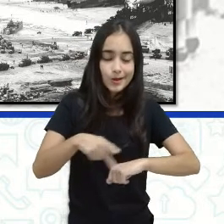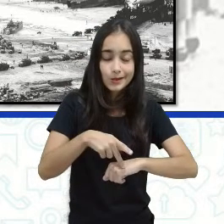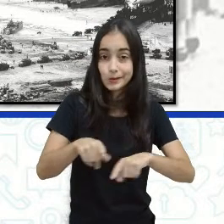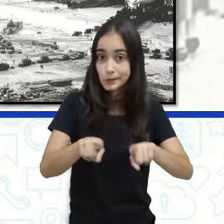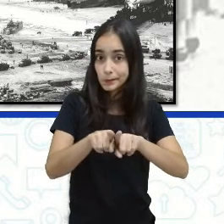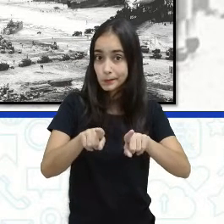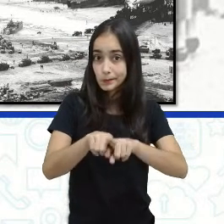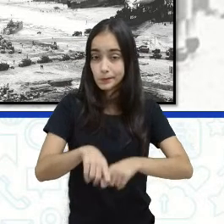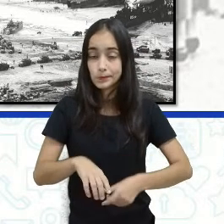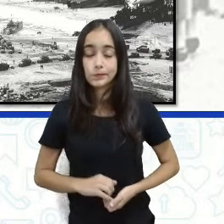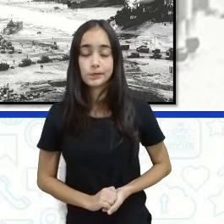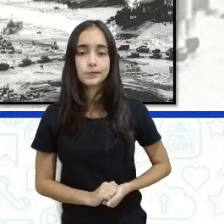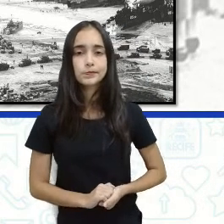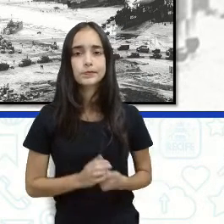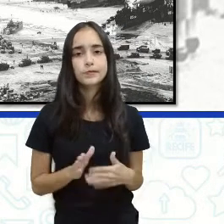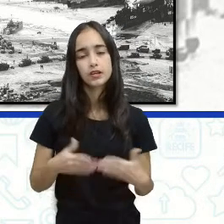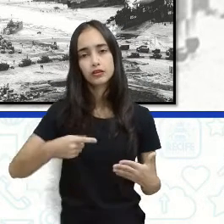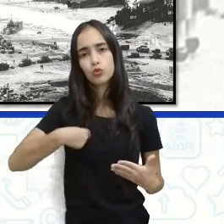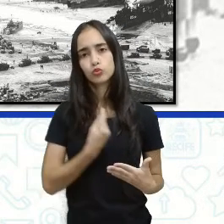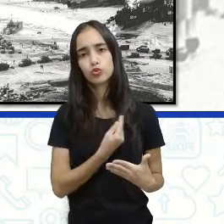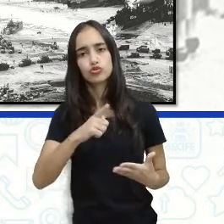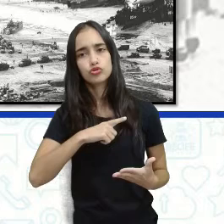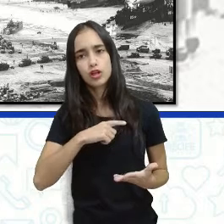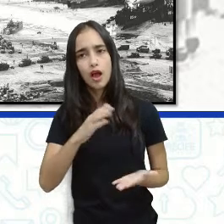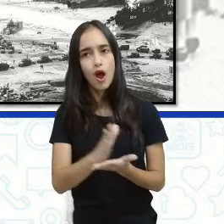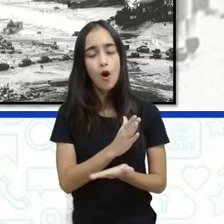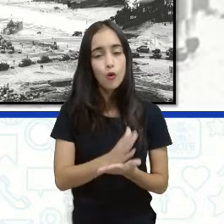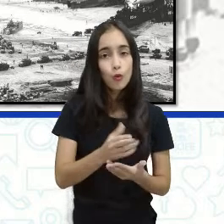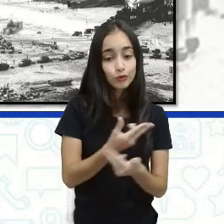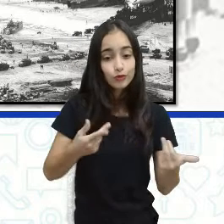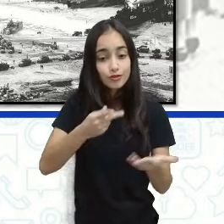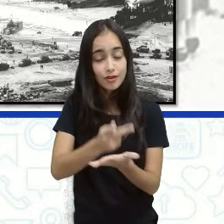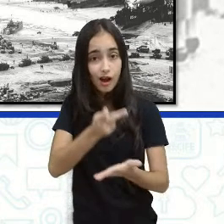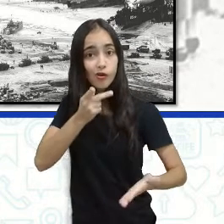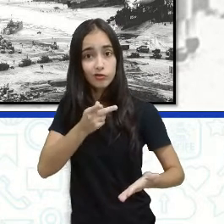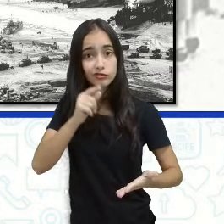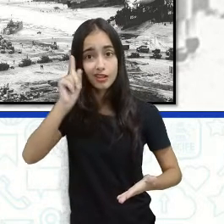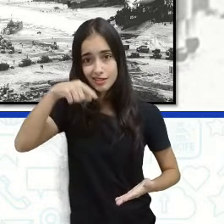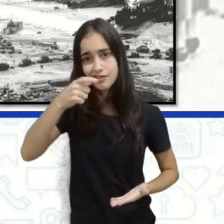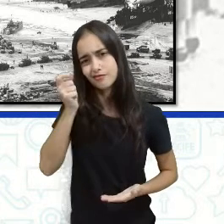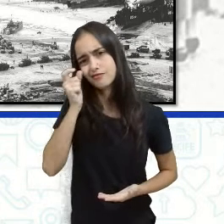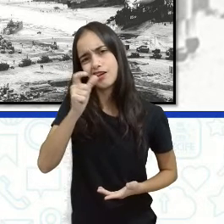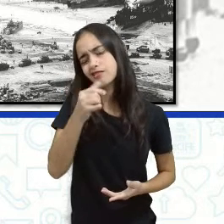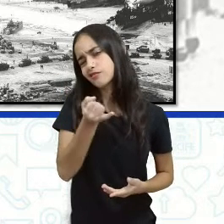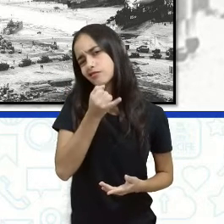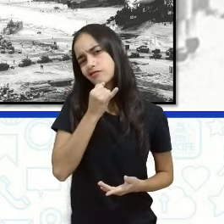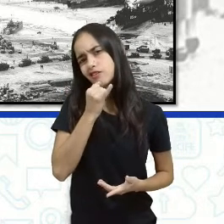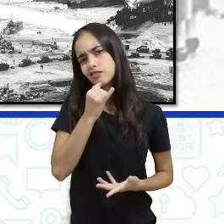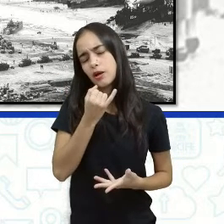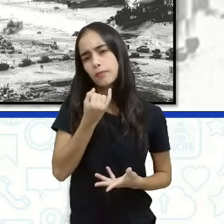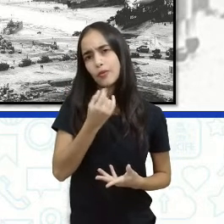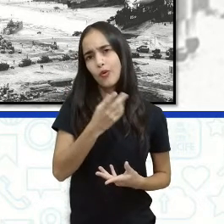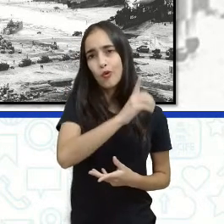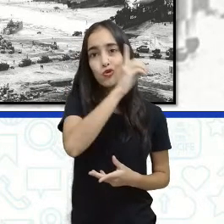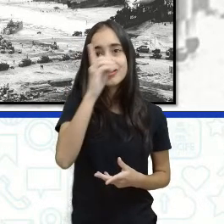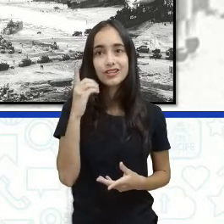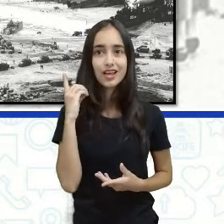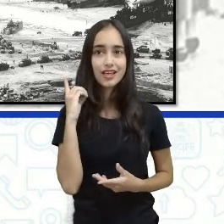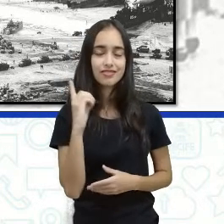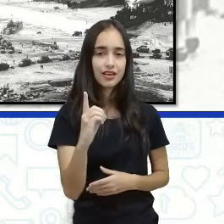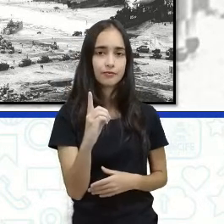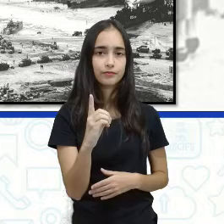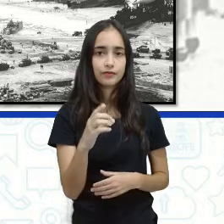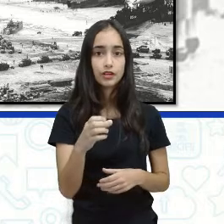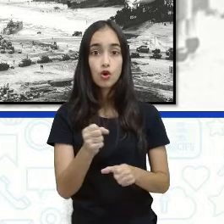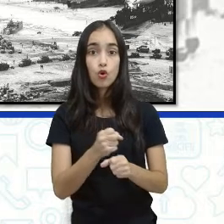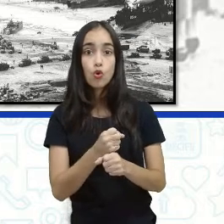isso onde a gente vai ter alguns episódios, né, que são bem interessantes, como, por exemplo, o dia D, né? O 6 de junho